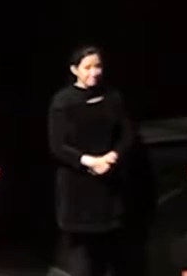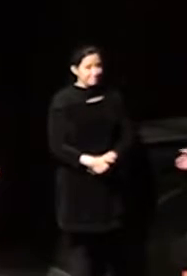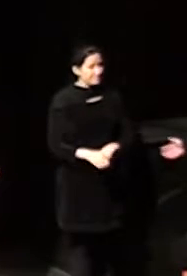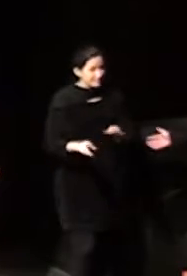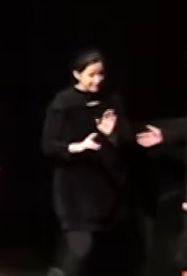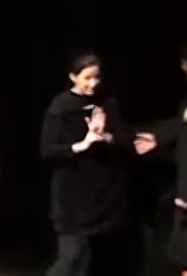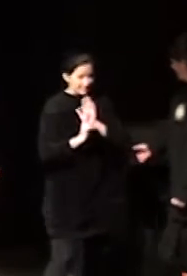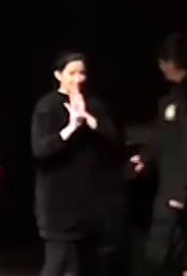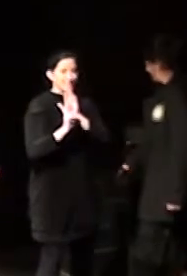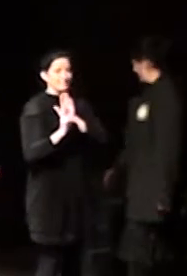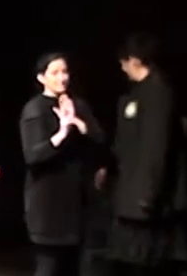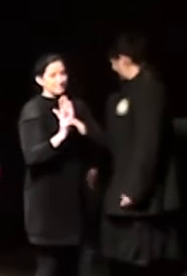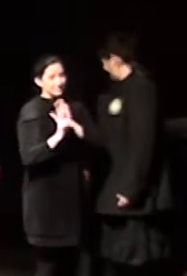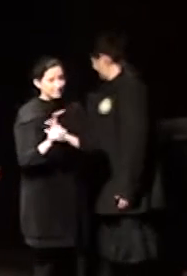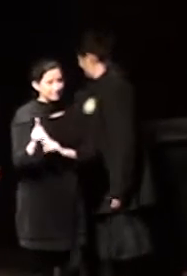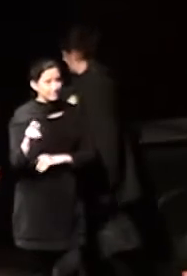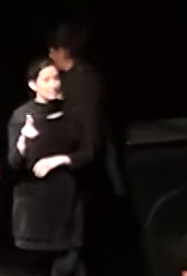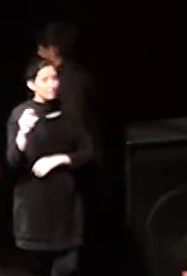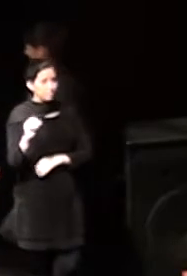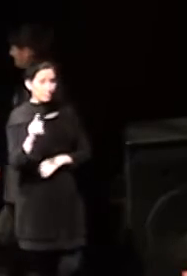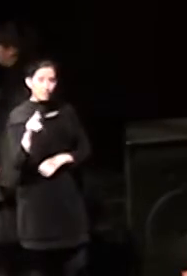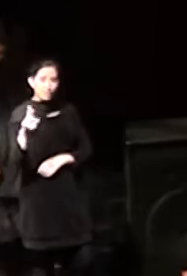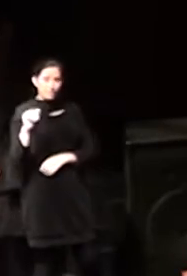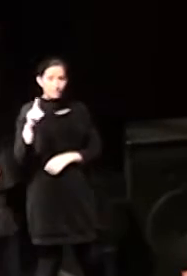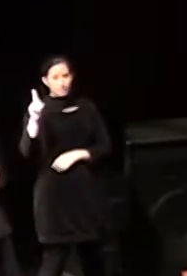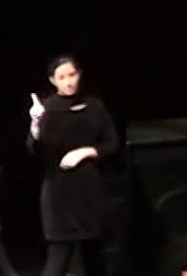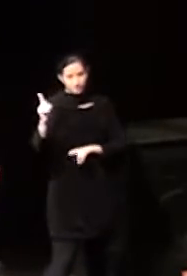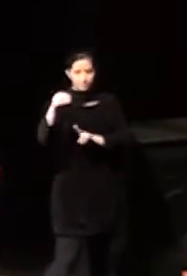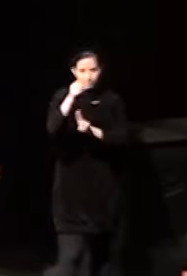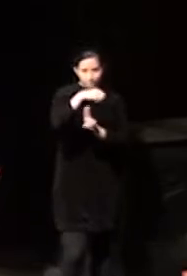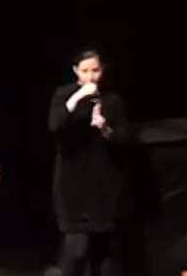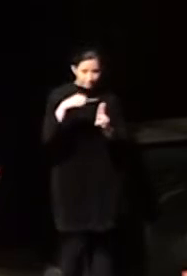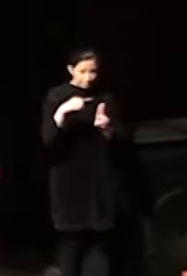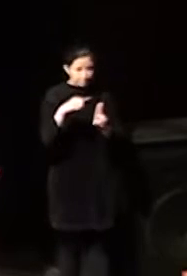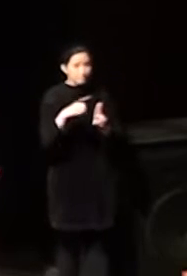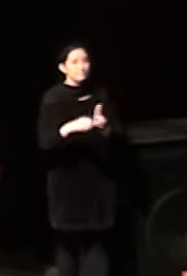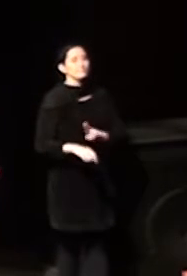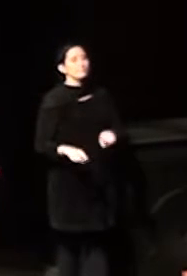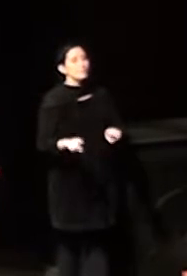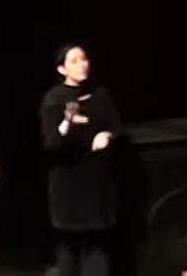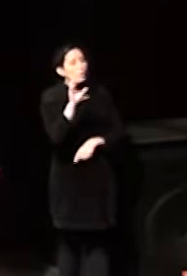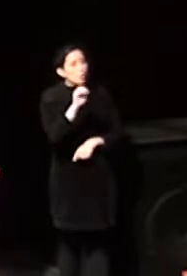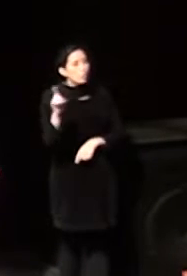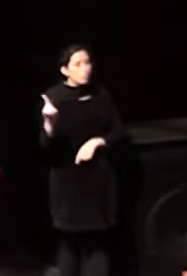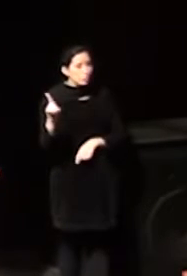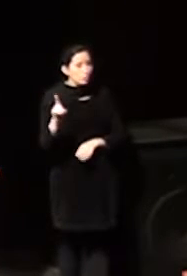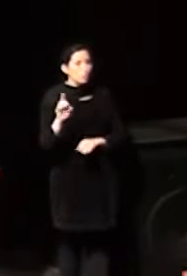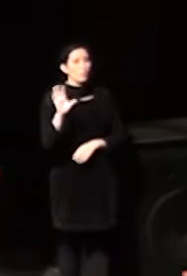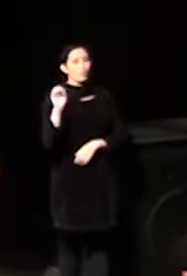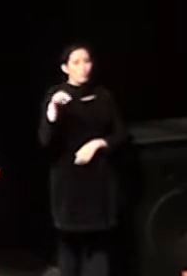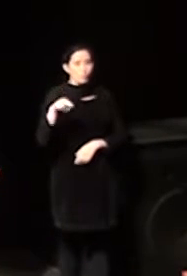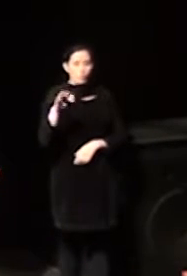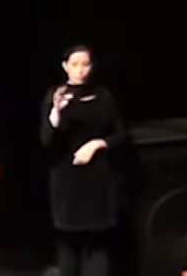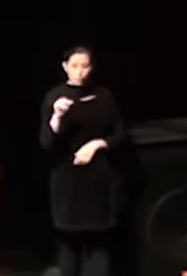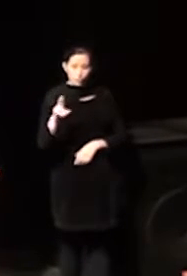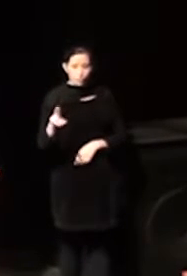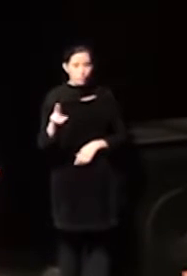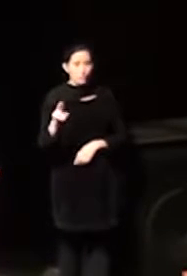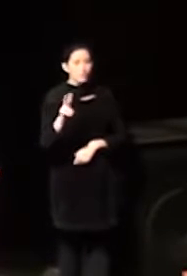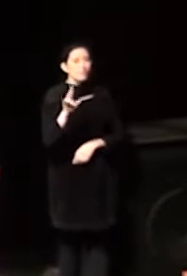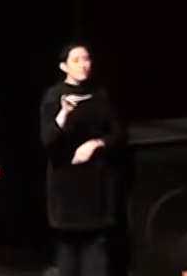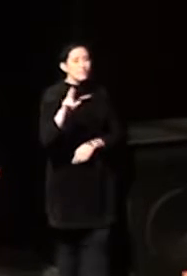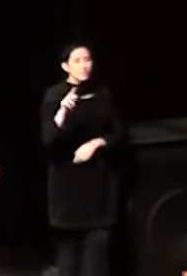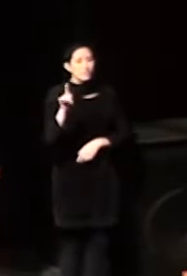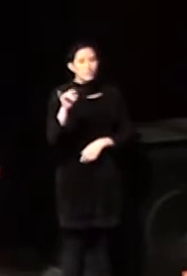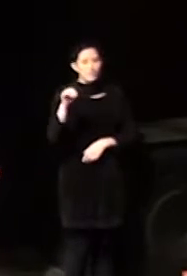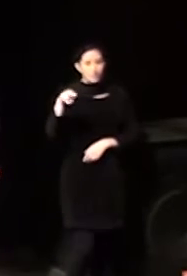Representante da Pró-Reitoria de Graduação da Universidade Federal da UFABC e coordenadora do CONFOR da UFABC, Virgínia